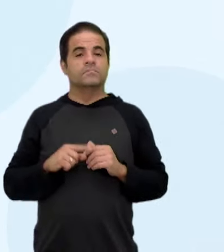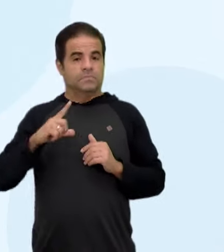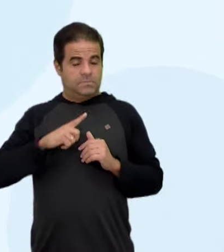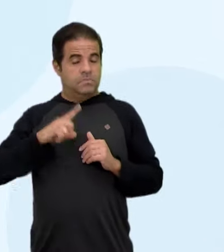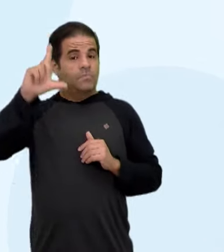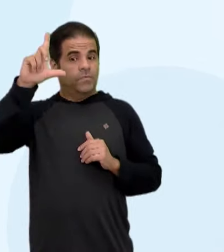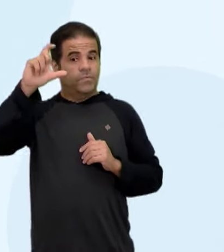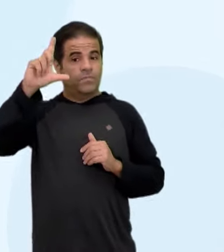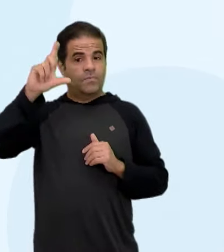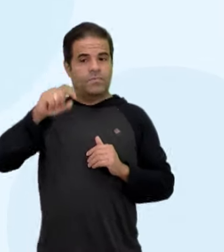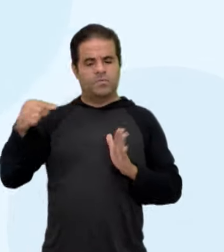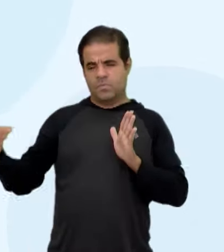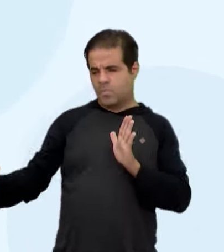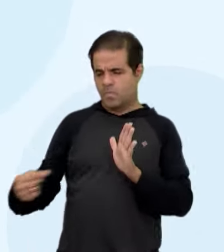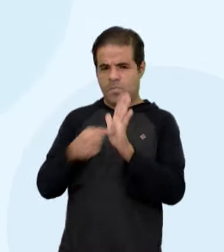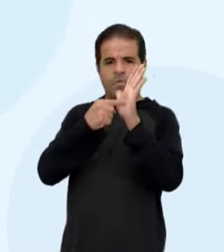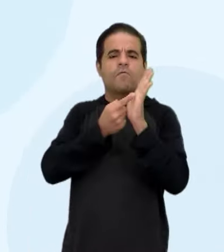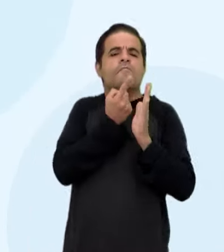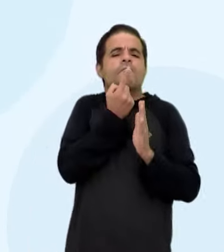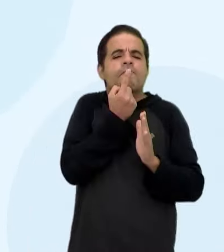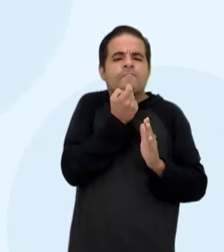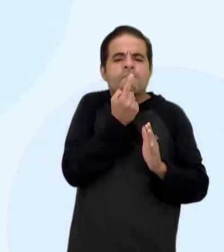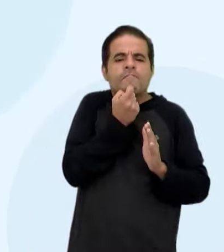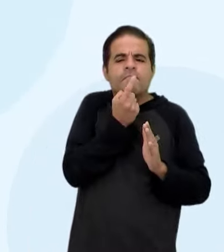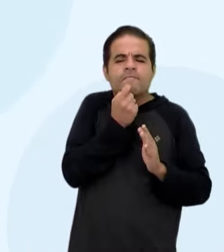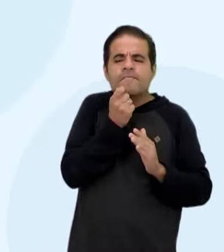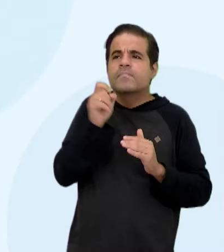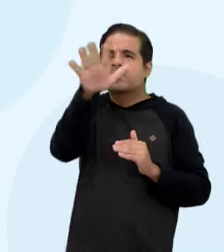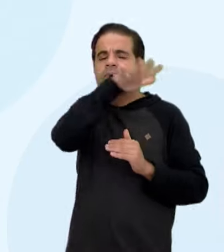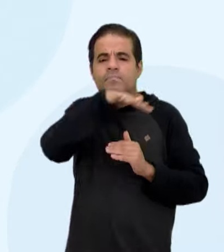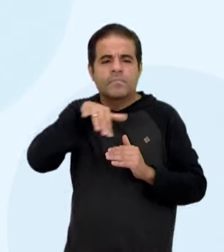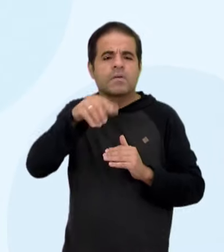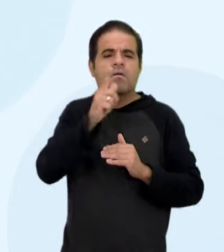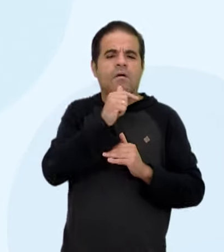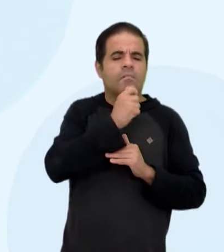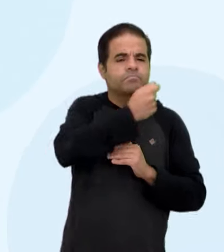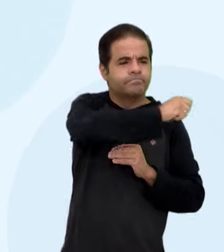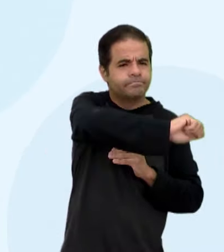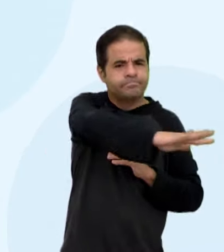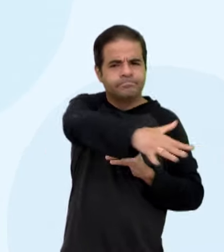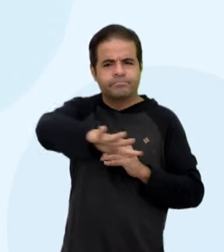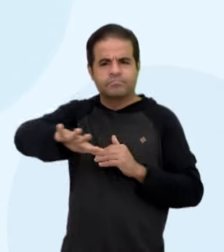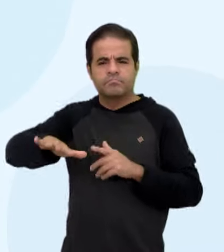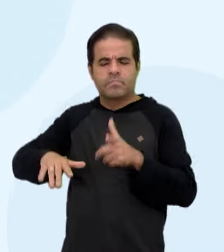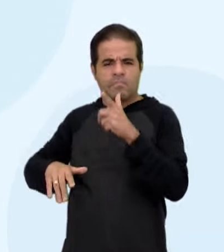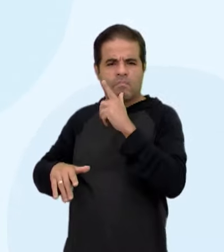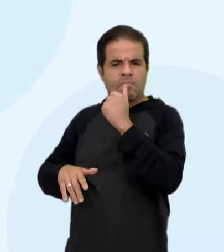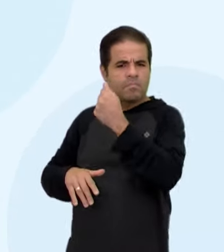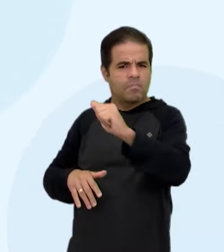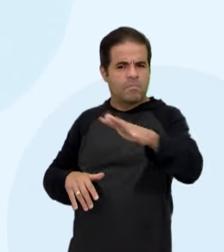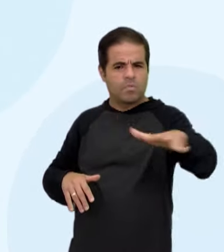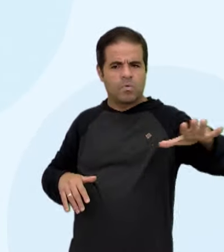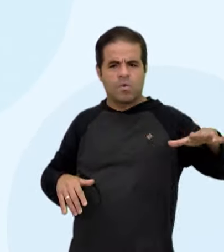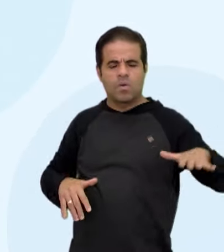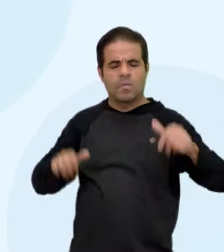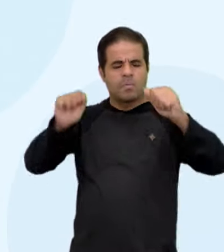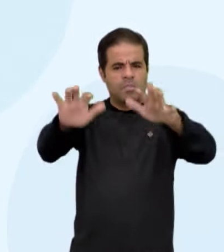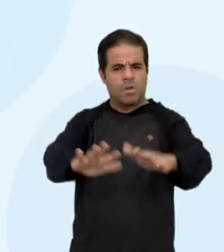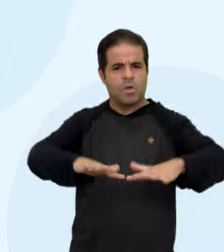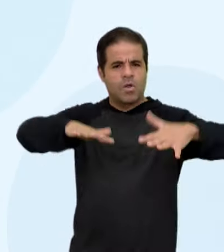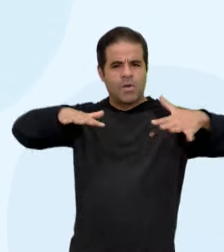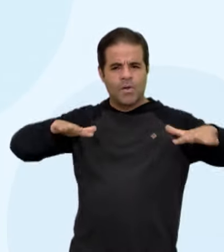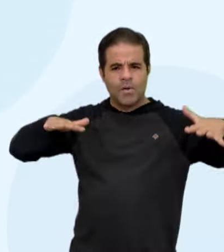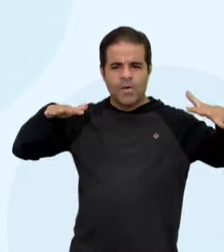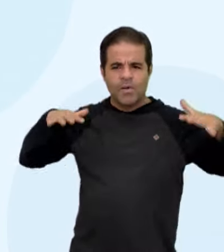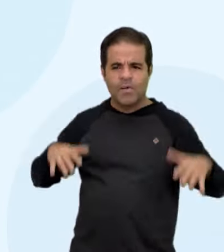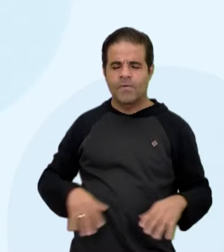foto de um pontinho vermelho isolado lá no oceano. No caso aí é no Oceano Pacífico, tá? Esse